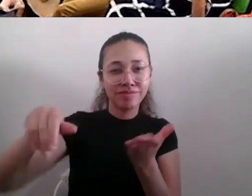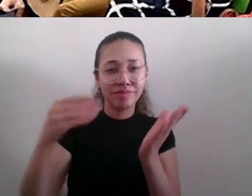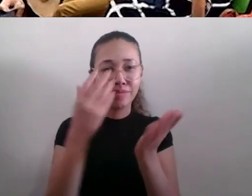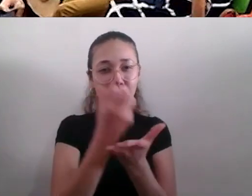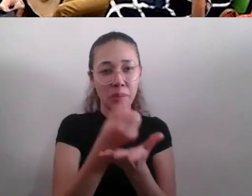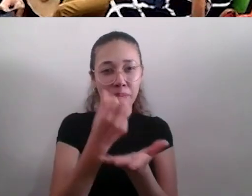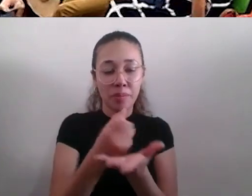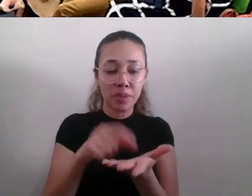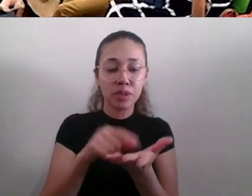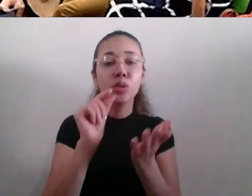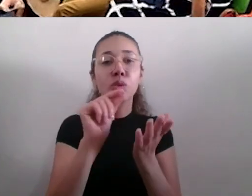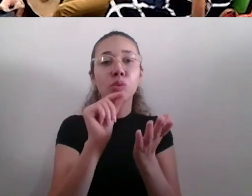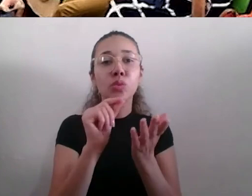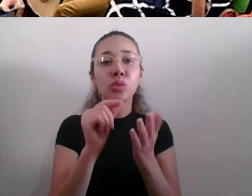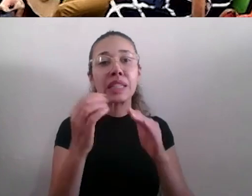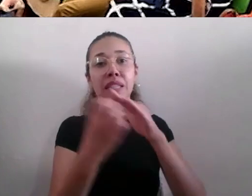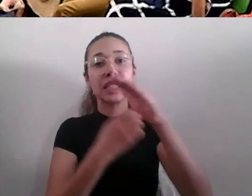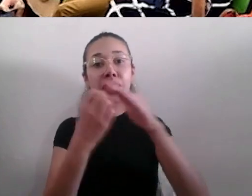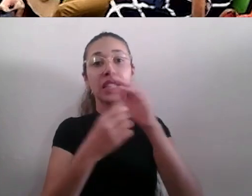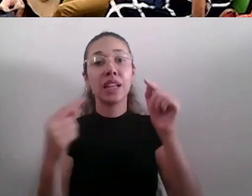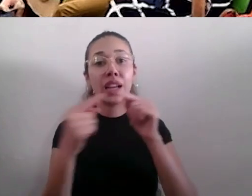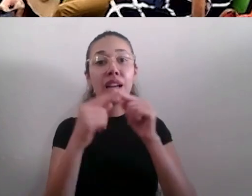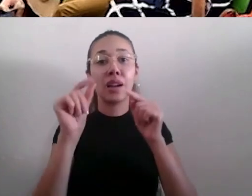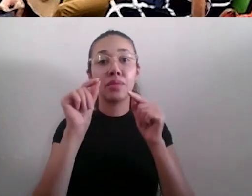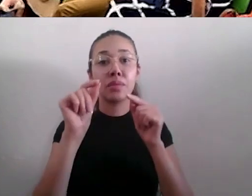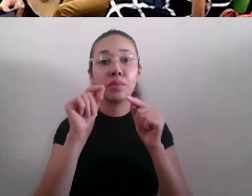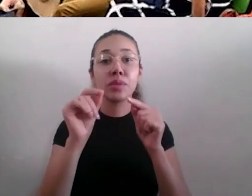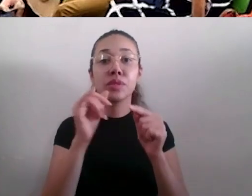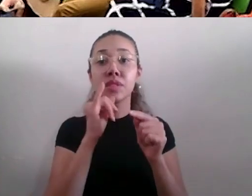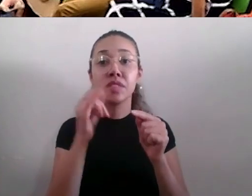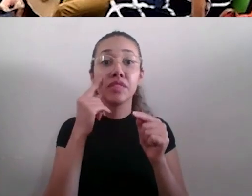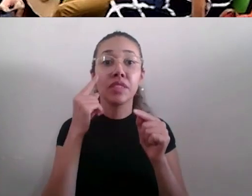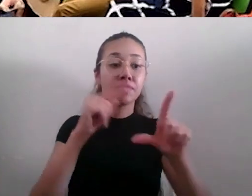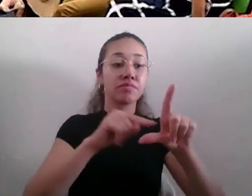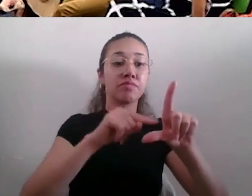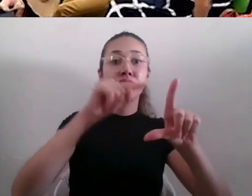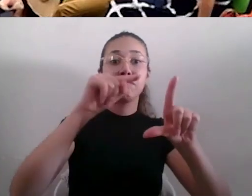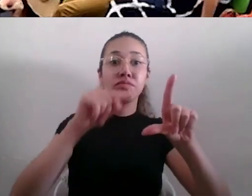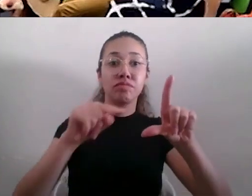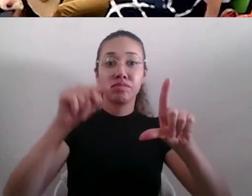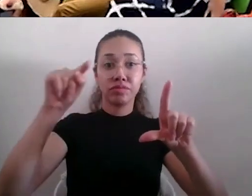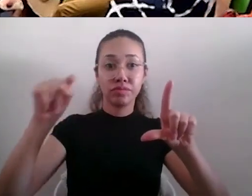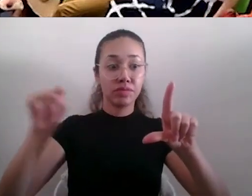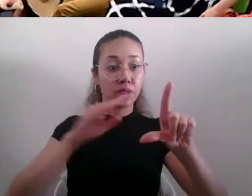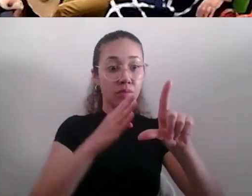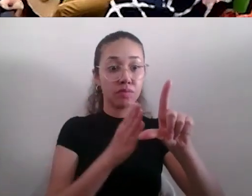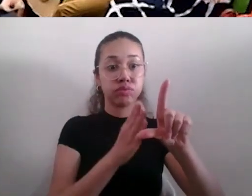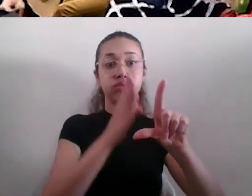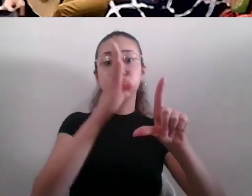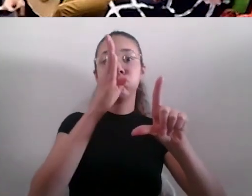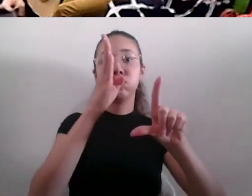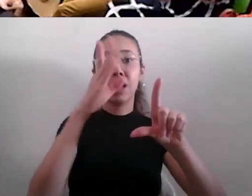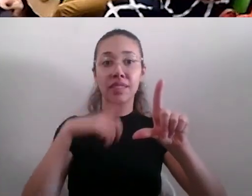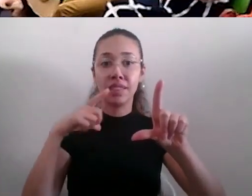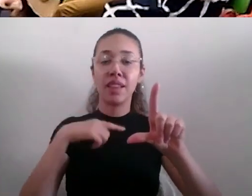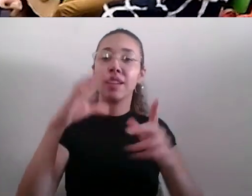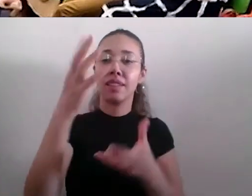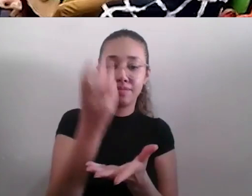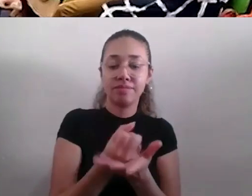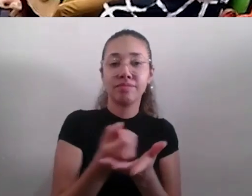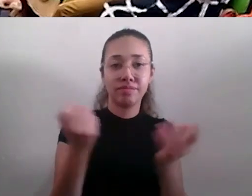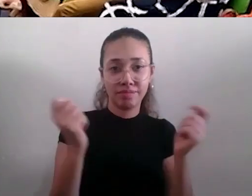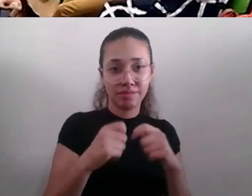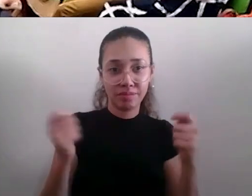não são empresas de conteúdo, são empresas de dados. O que eles querem é dados, eles querem os nossos dados. E isso é